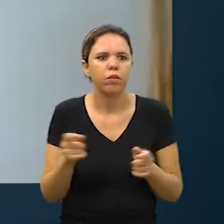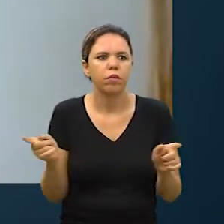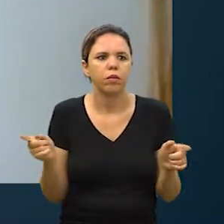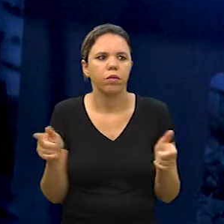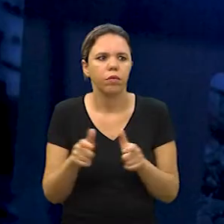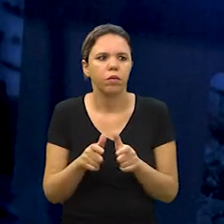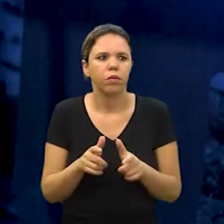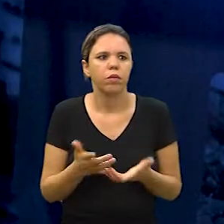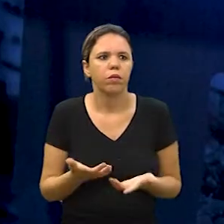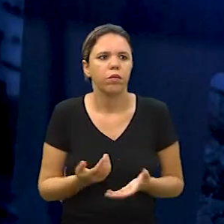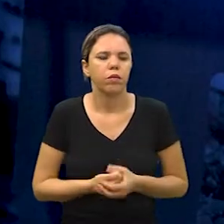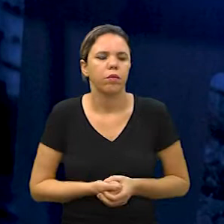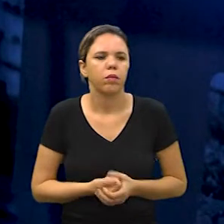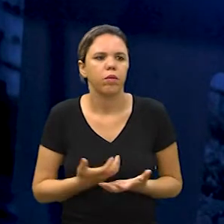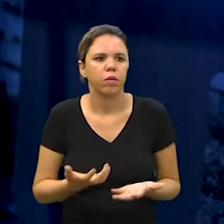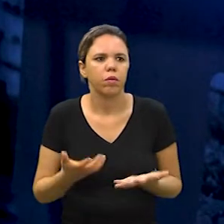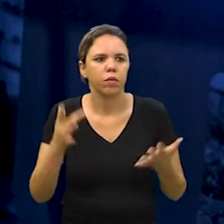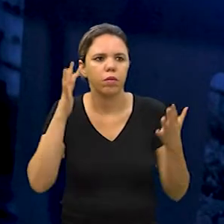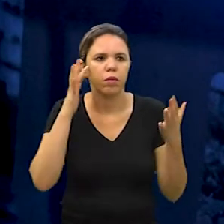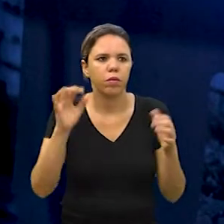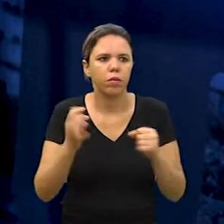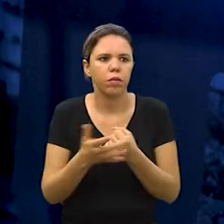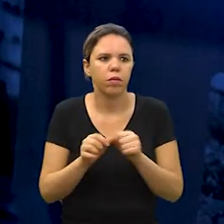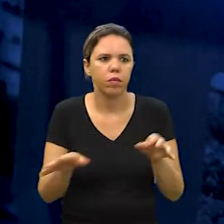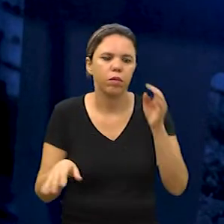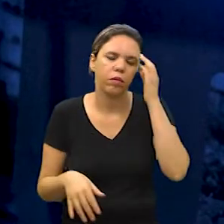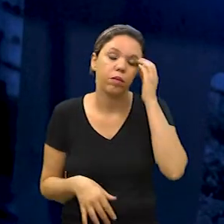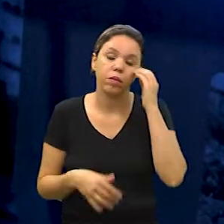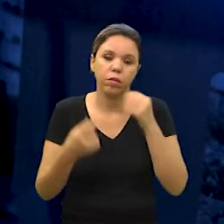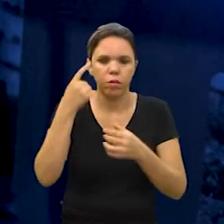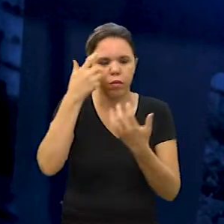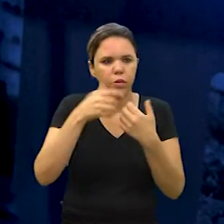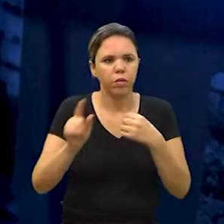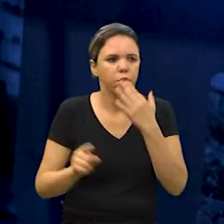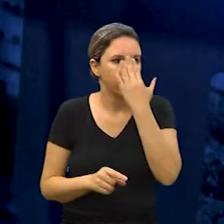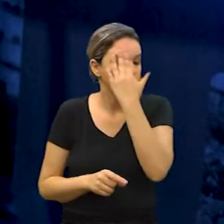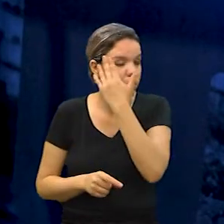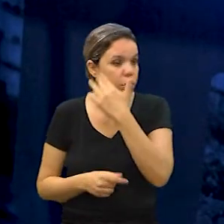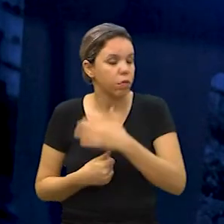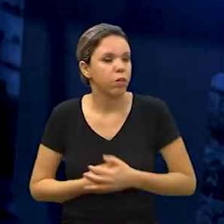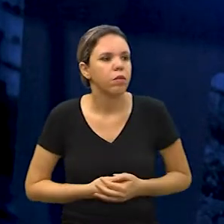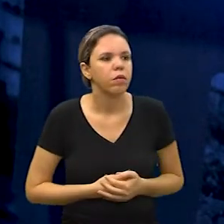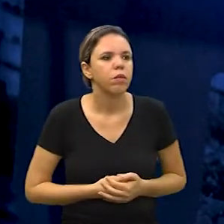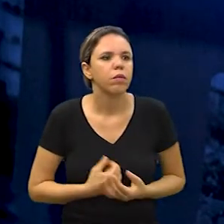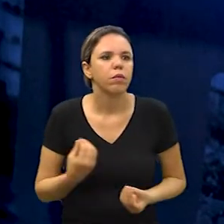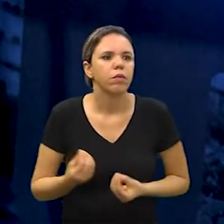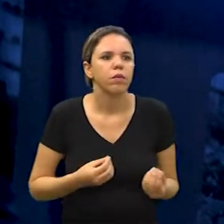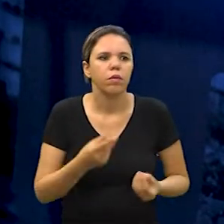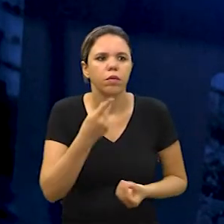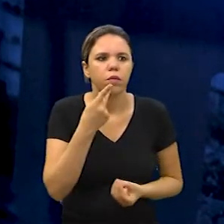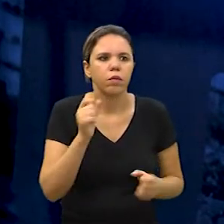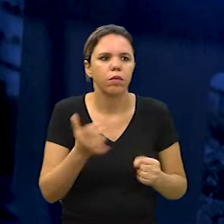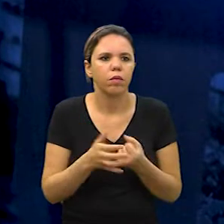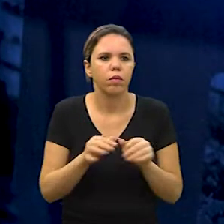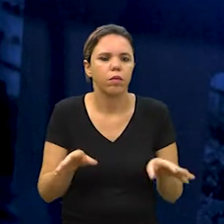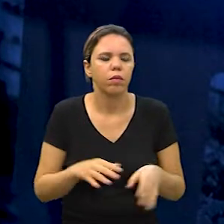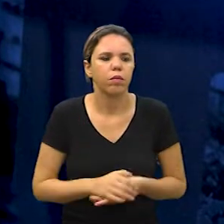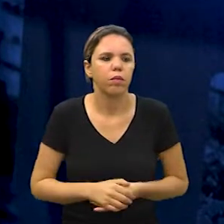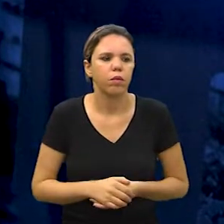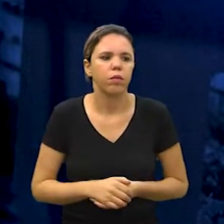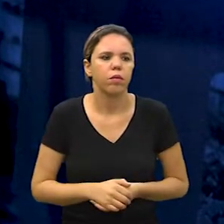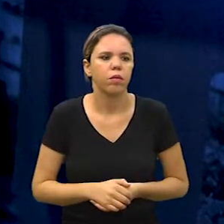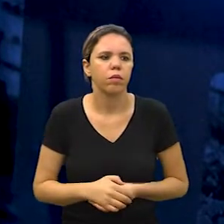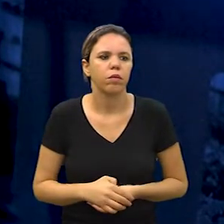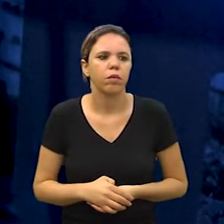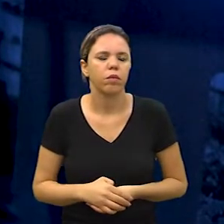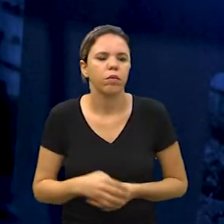queda, né. E claro. quem diria imaginar uma pandemia, né, isso nem pensar. Isso nem pensar. E como falando em pandemia, Leandro,